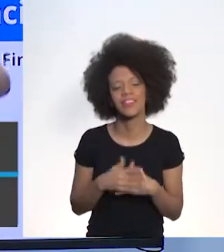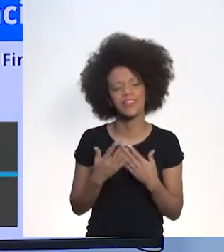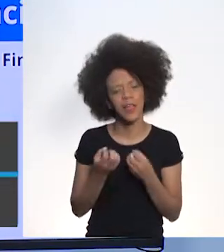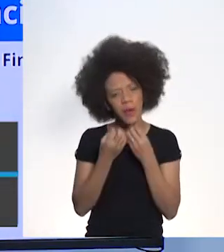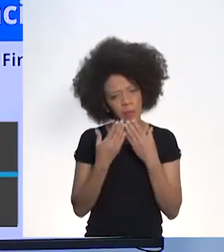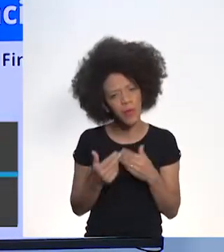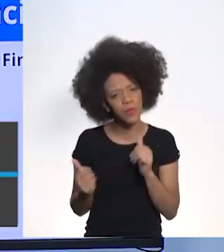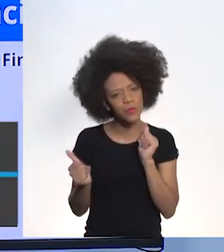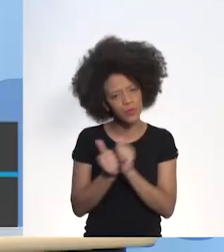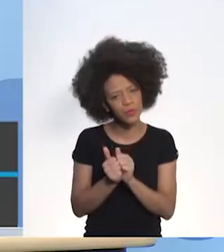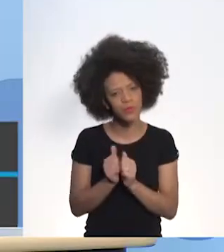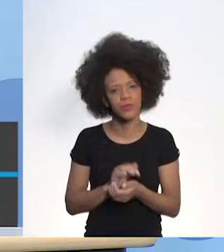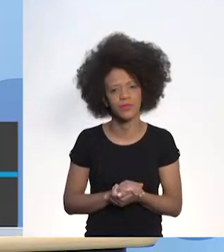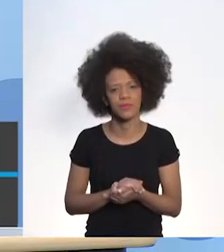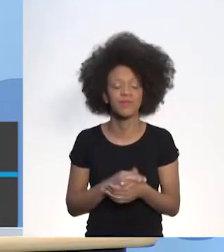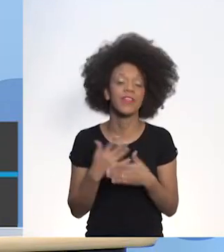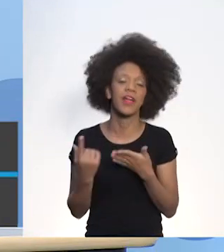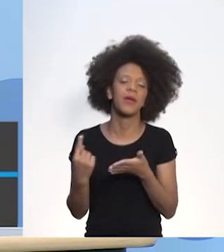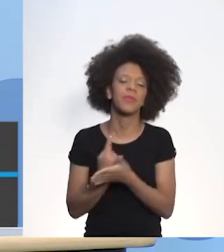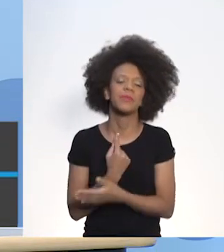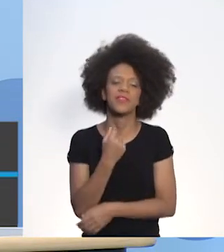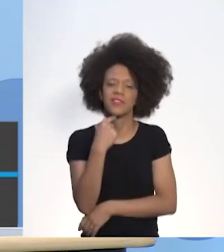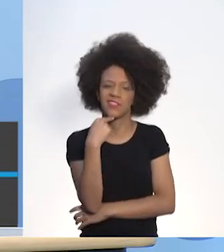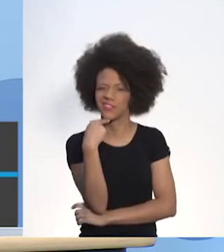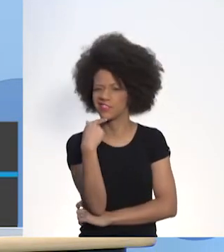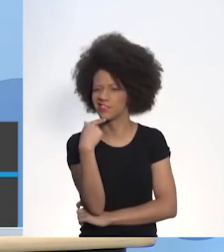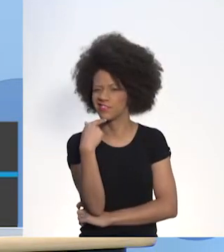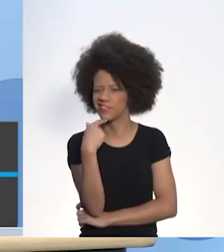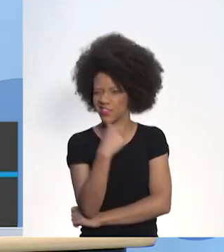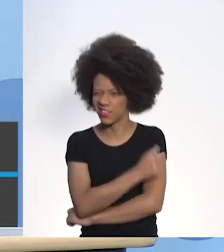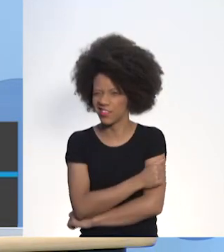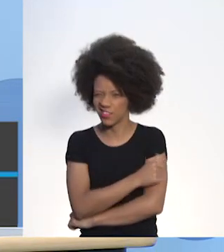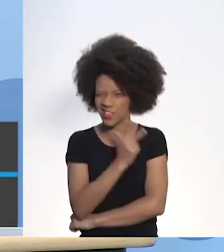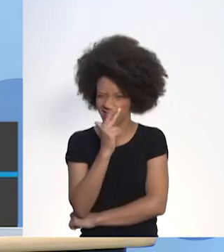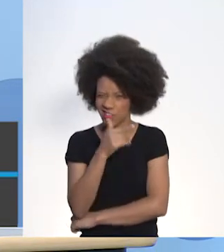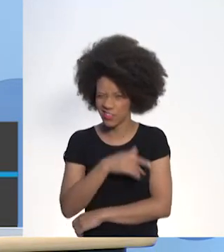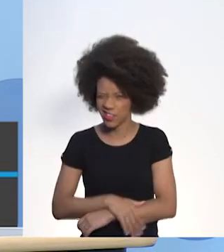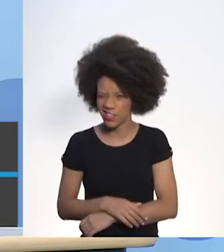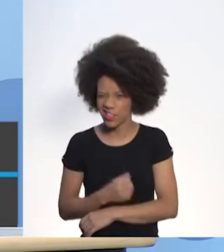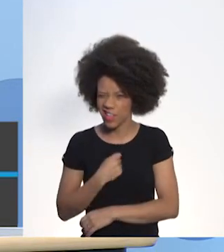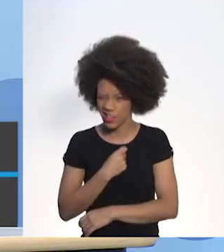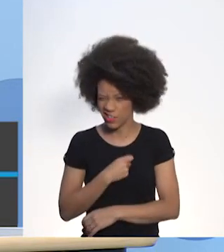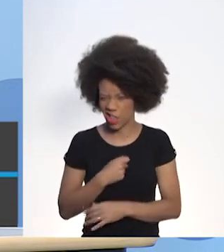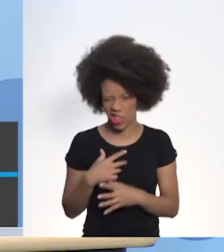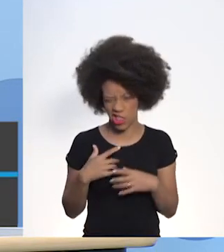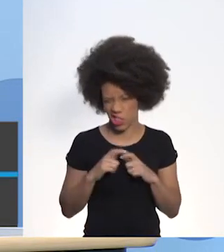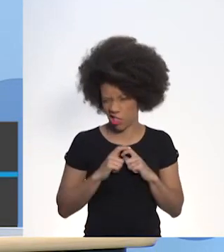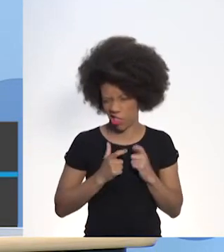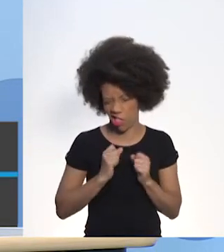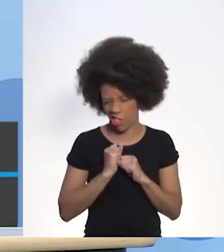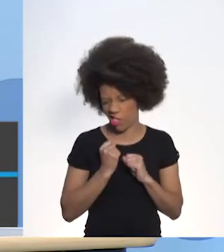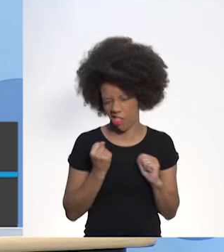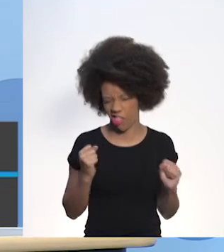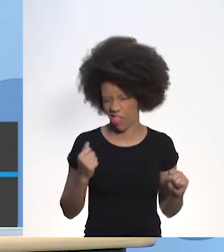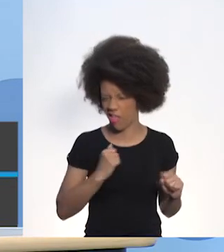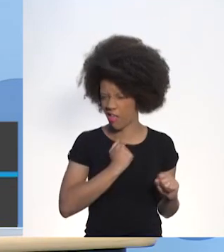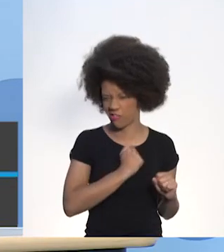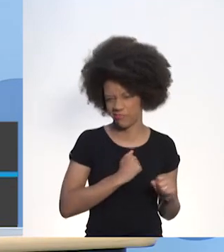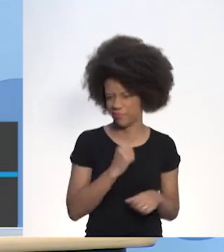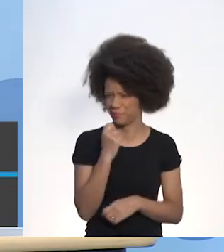estar contigo aqui. Aí eu pergunto, senhores alunos, vocês acham mesmo que eles estavam sentindo toda essa saudade de mim?